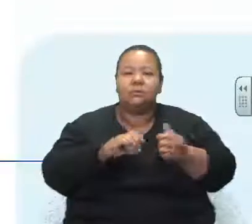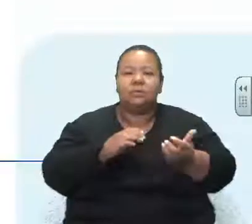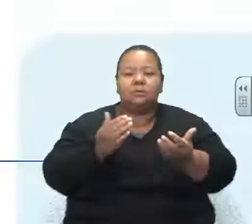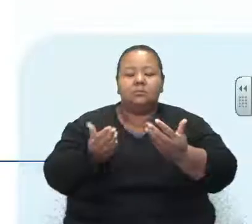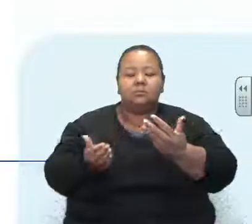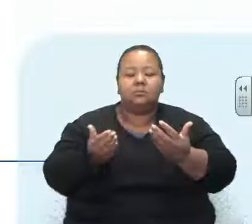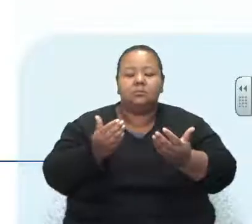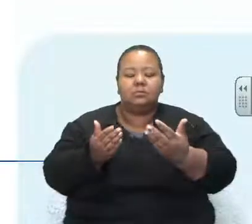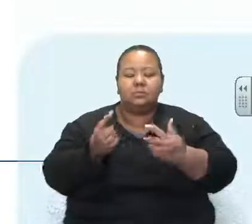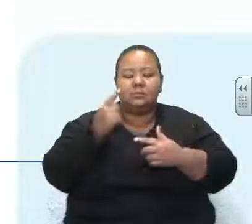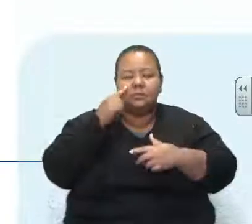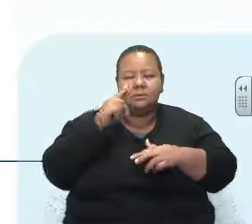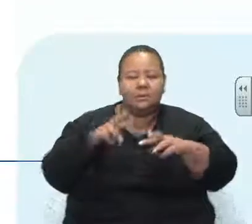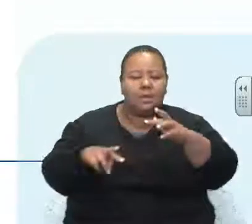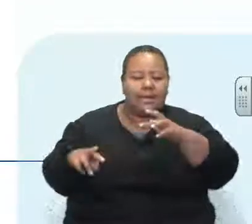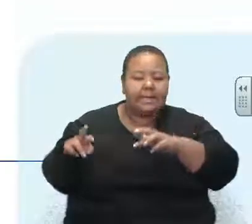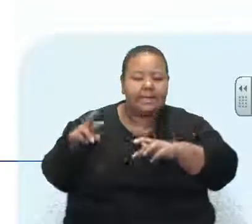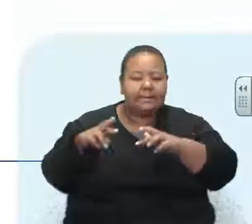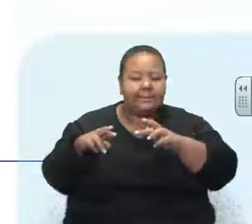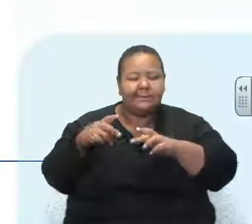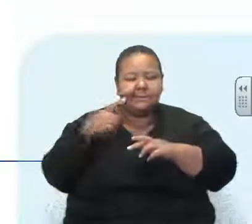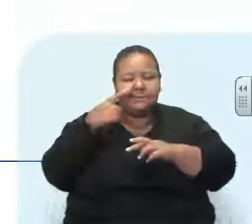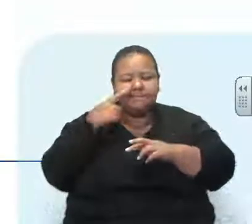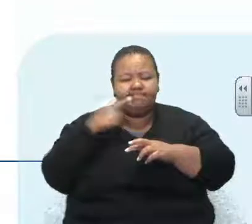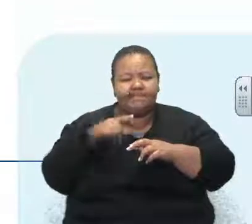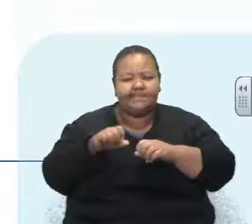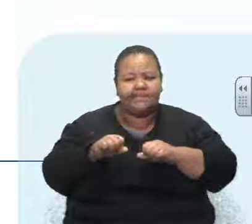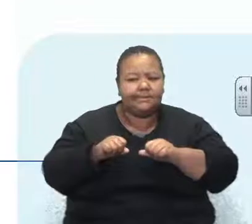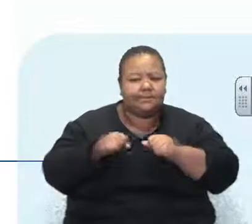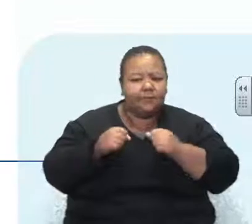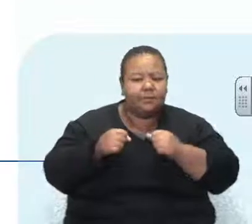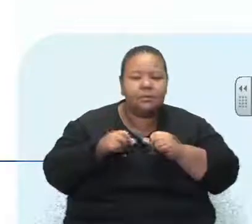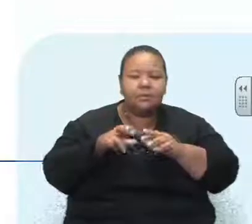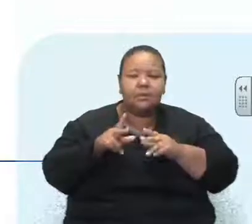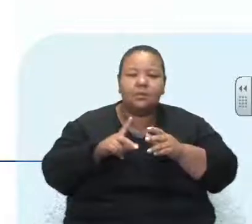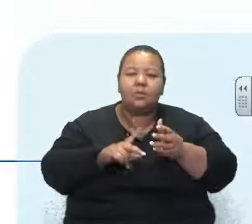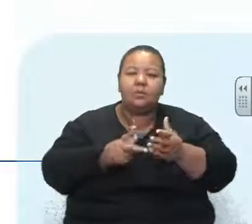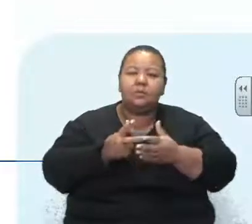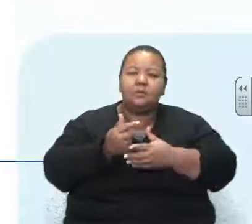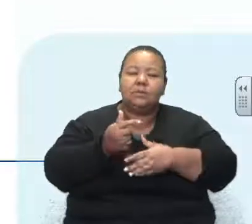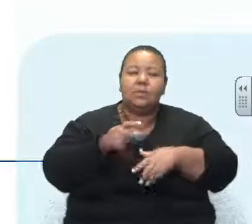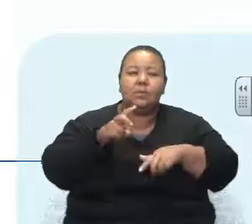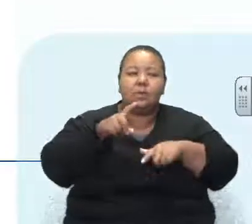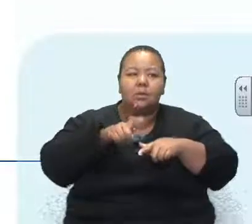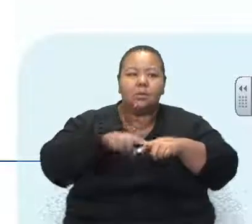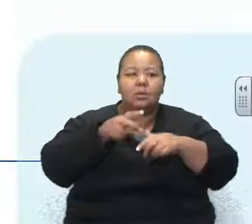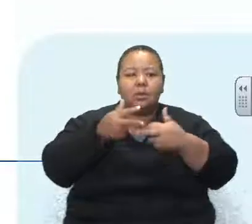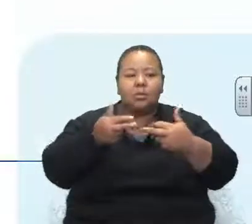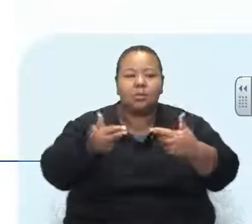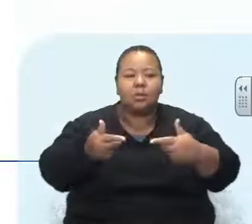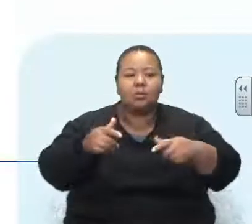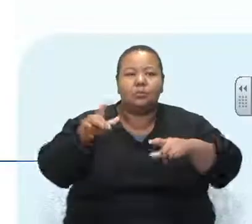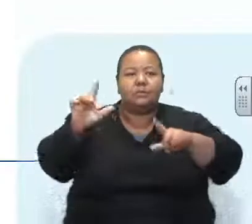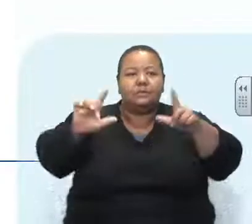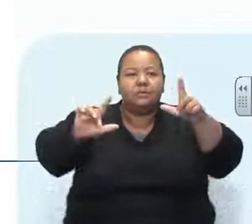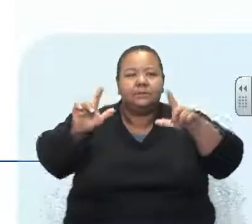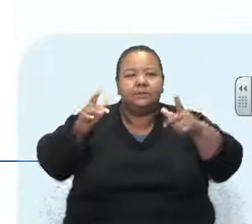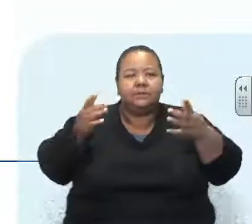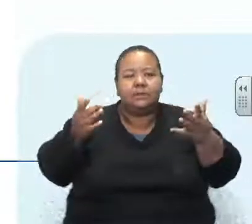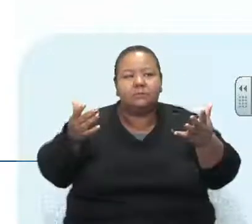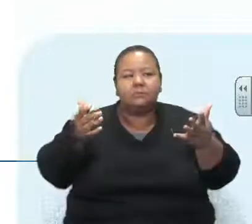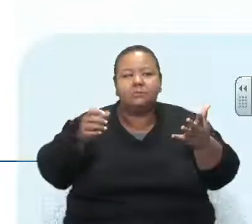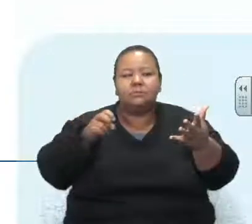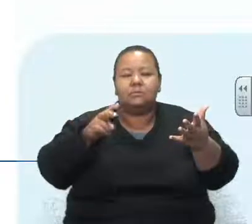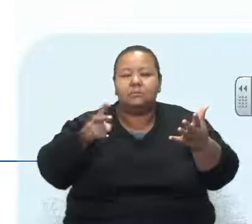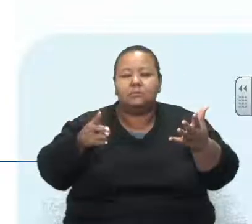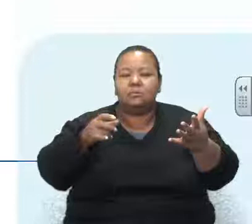você vai analisa. Existe um esforço ali para a parte dos clientes. É como se você comprasse os eletrônicos, uma televisão, ou se você ia